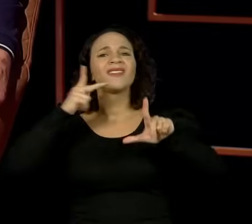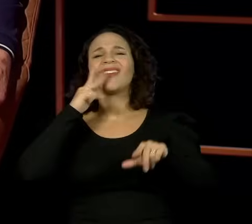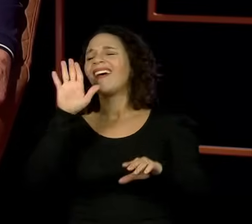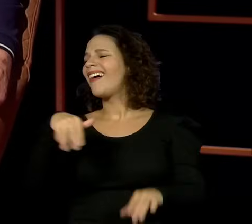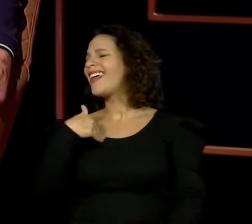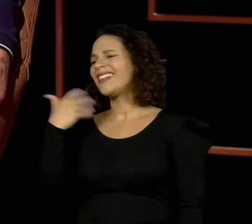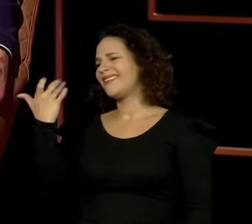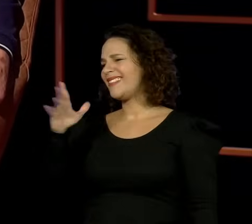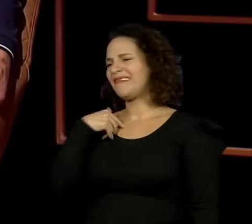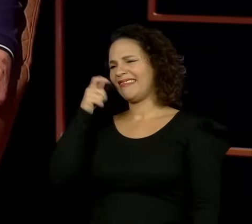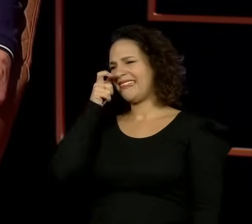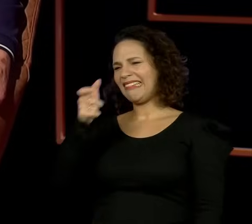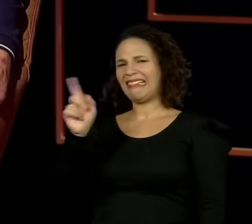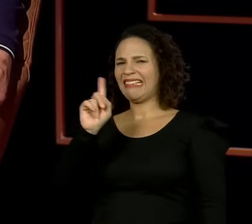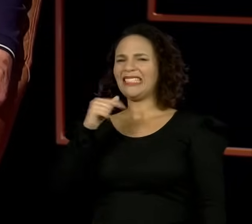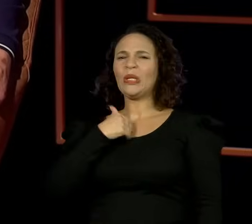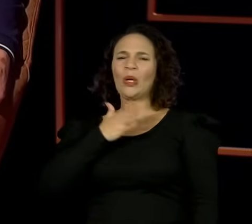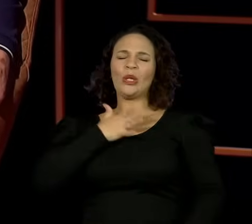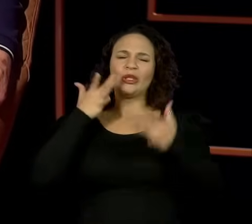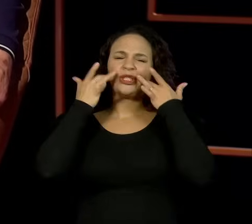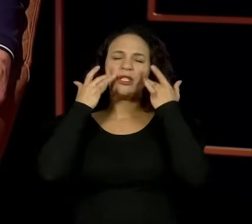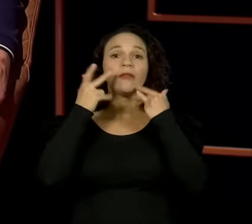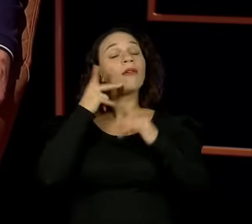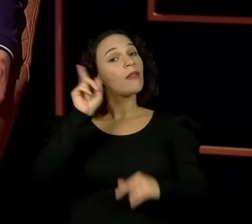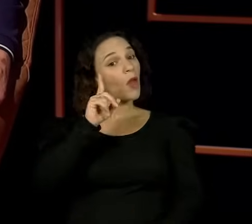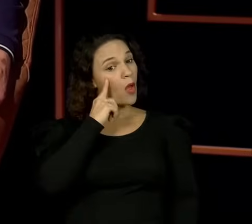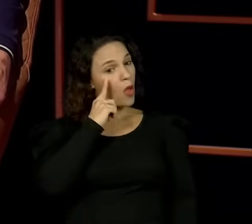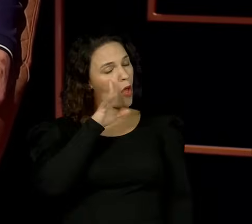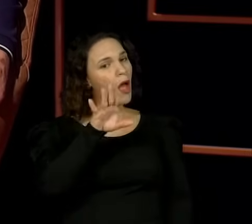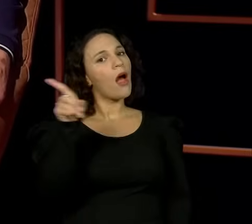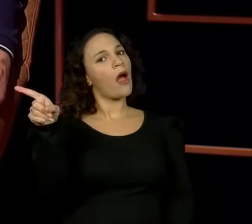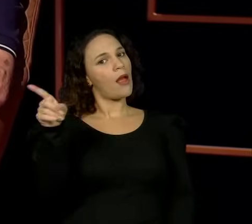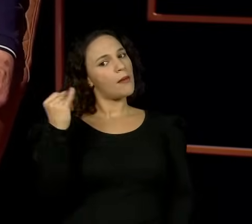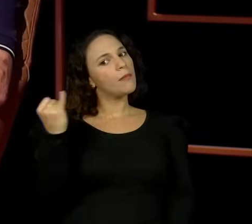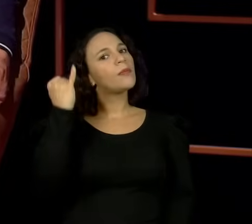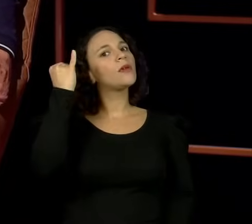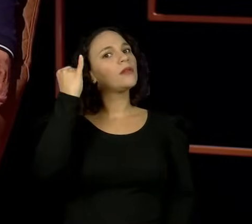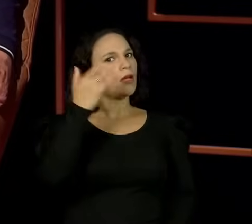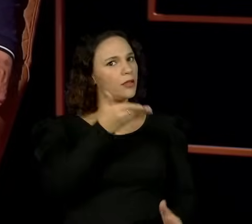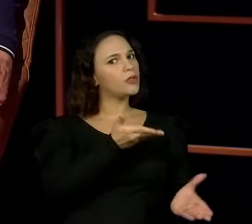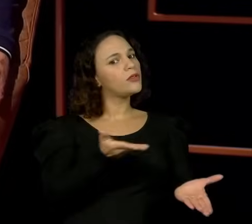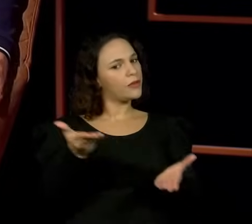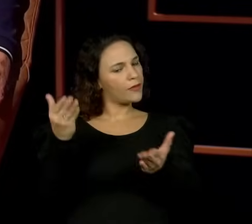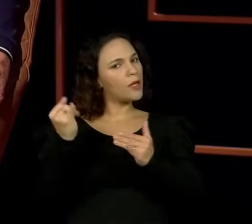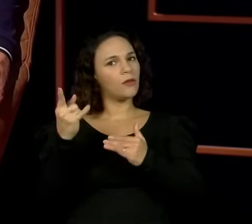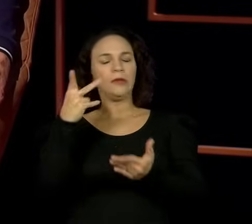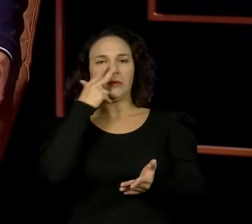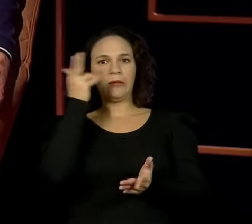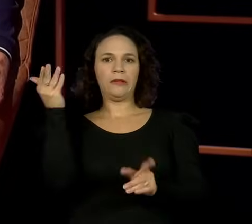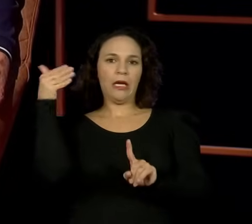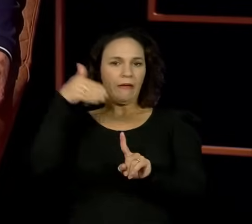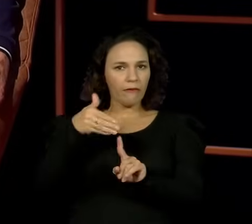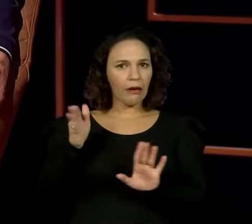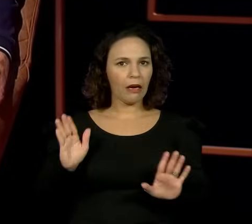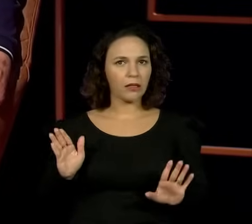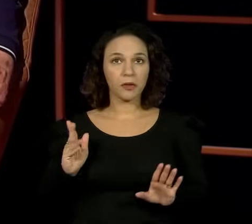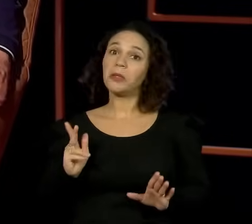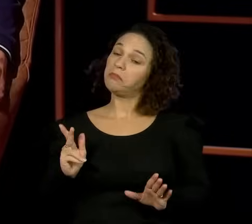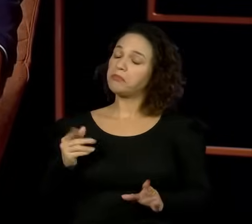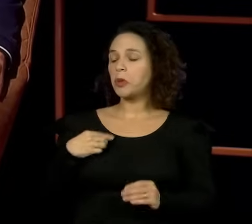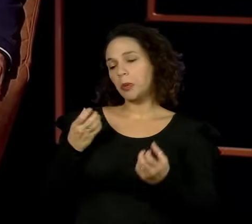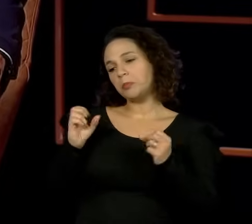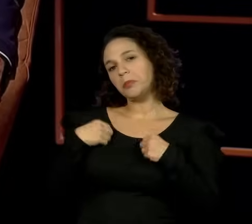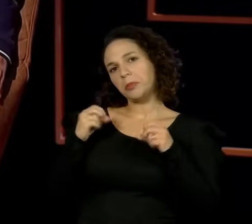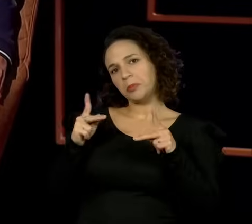tenho nenhum interesse, estou muito bem aqui. Não, olha, esse sou eu na televisão. O cara deve ser importante. Então eu vou